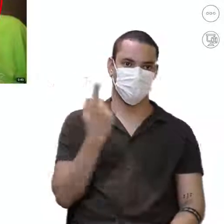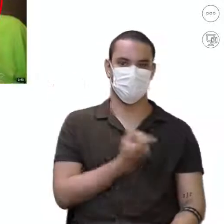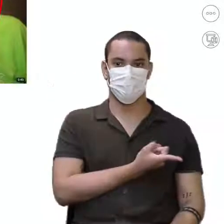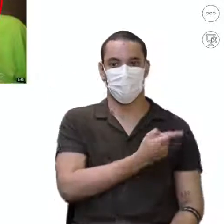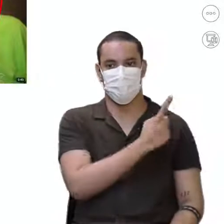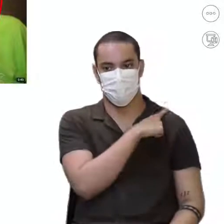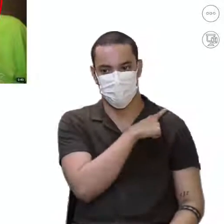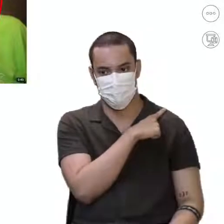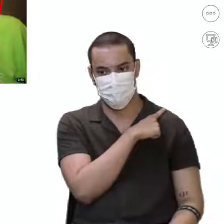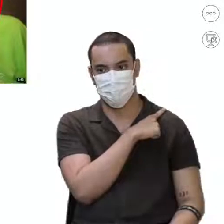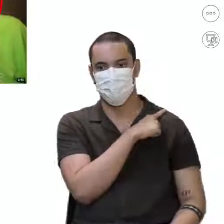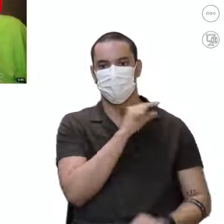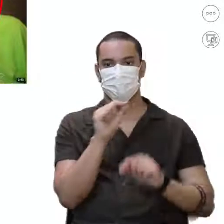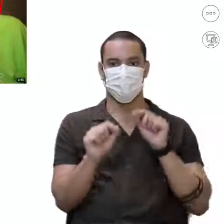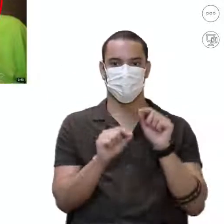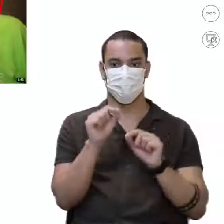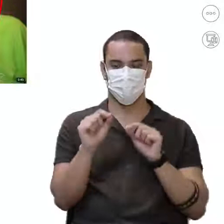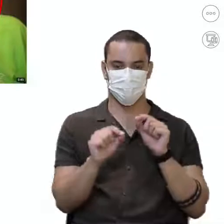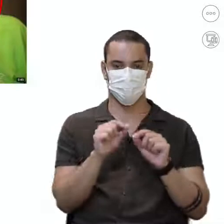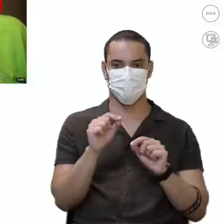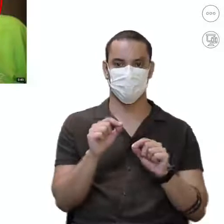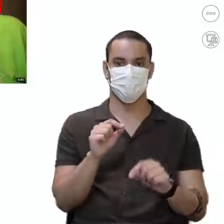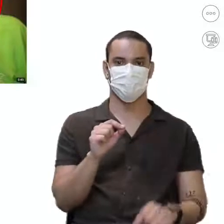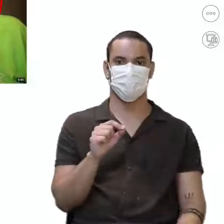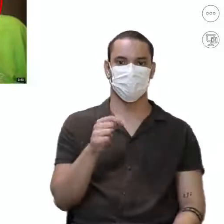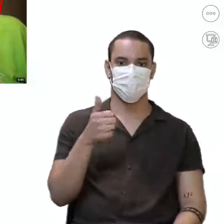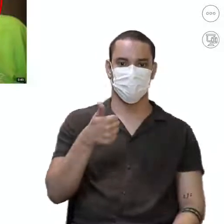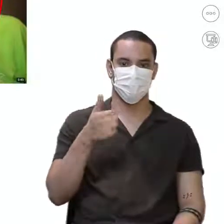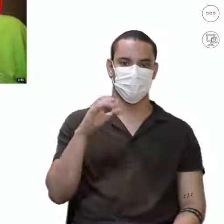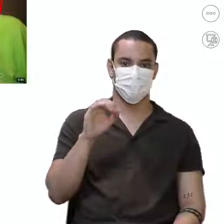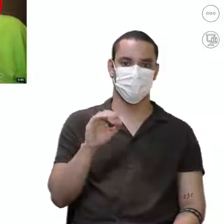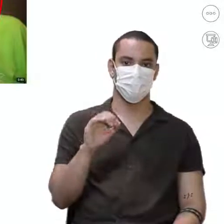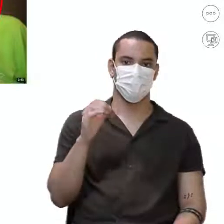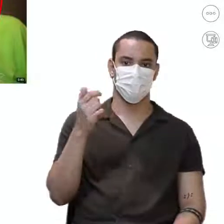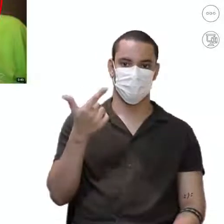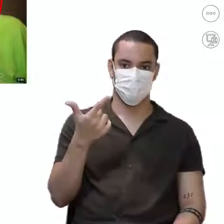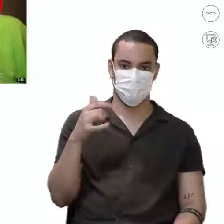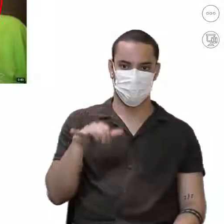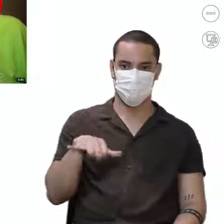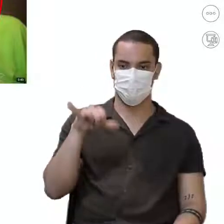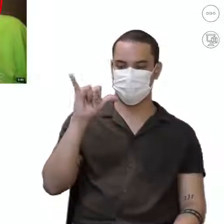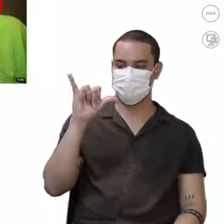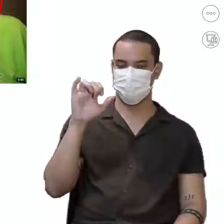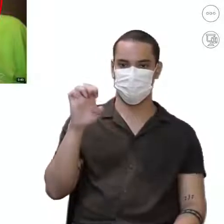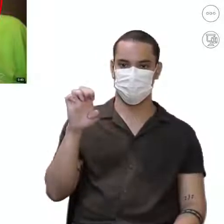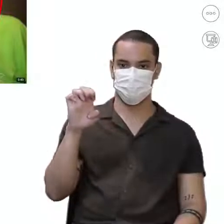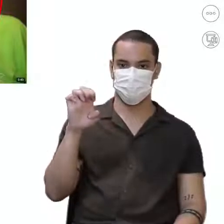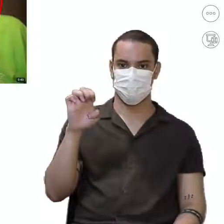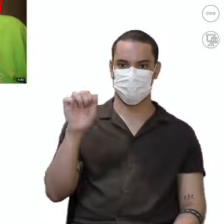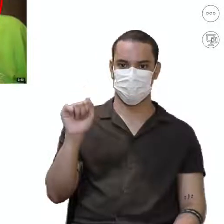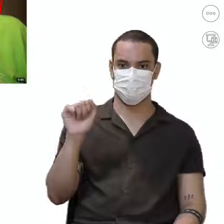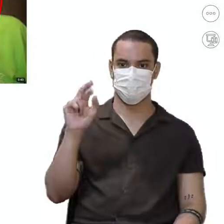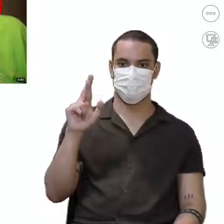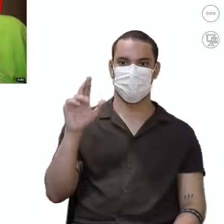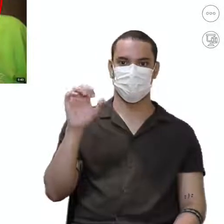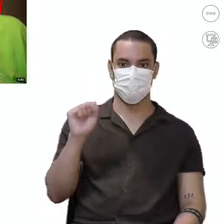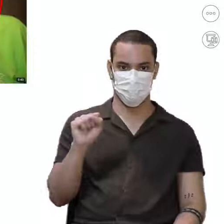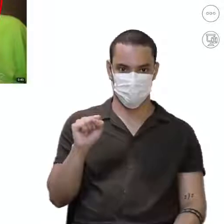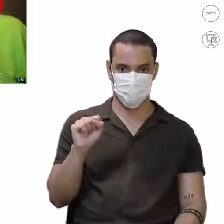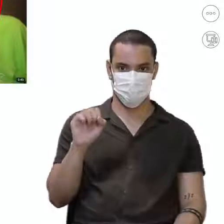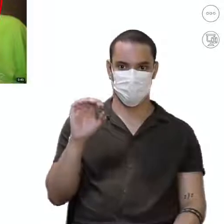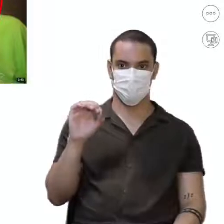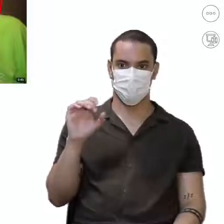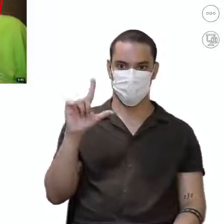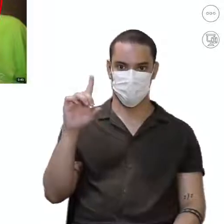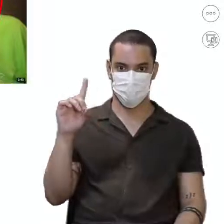ano, que o quê? Que com 102, que a palavra years, ela significa anos e old para falar